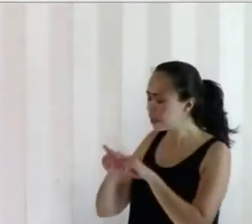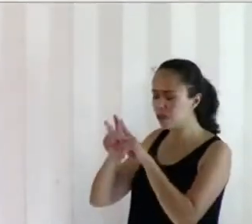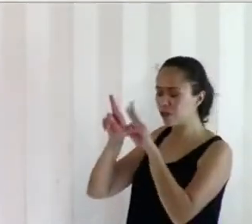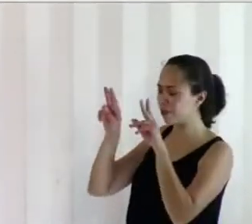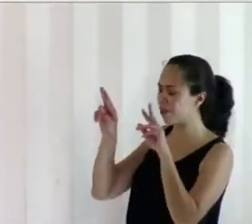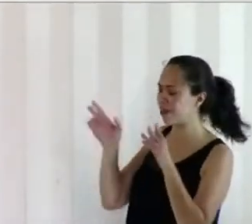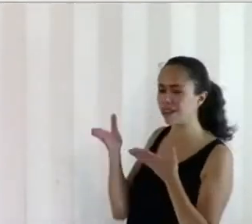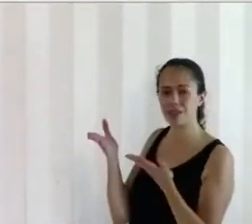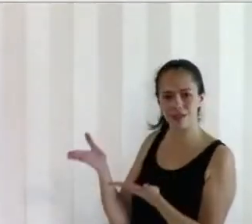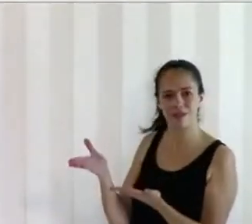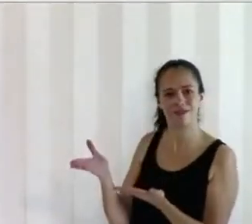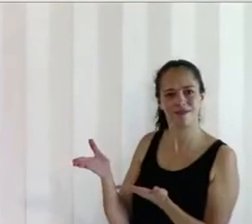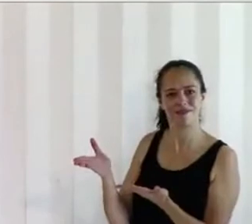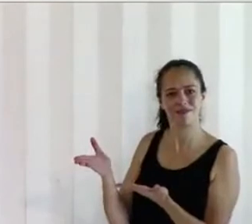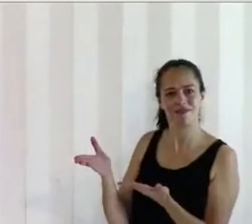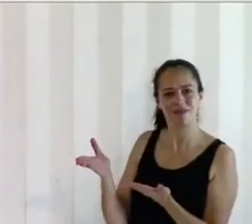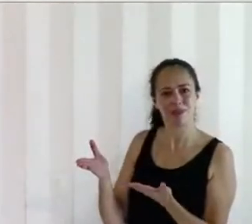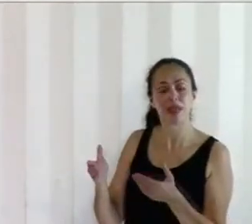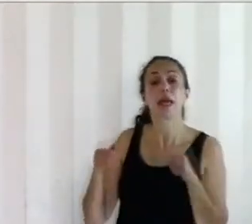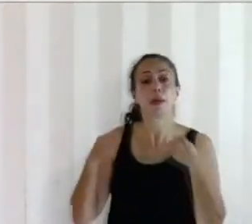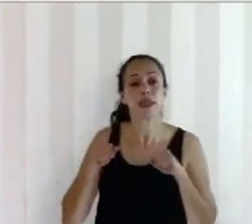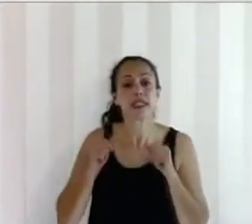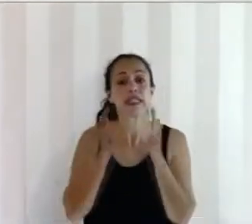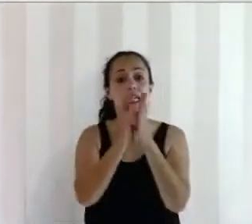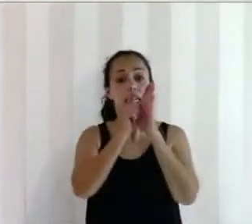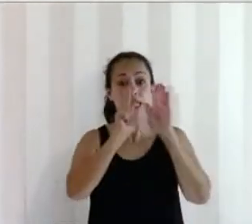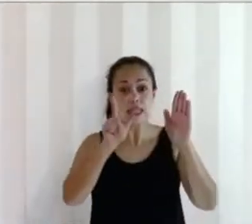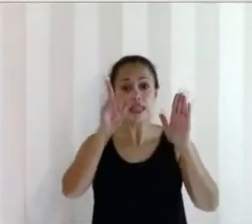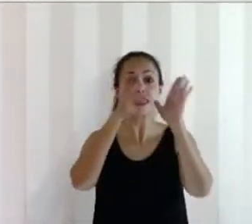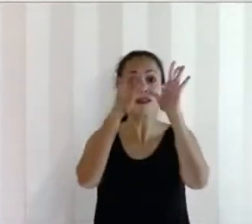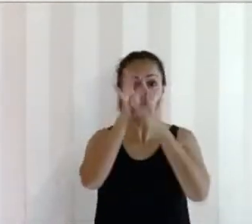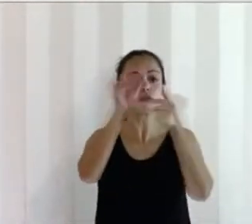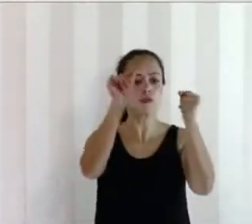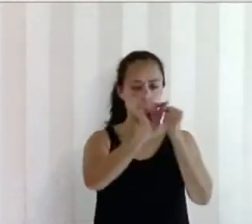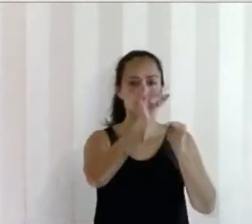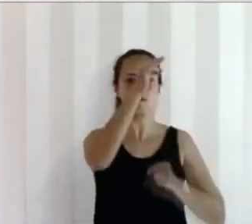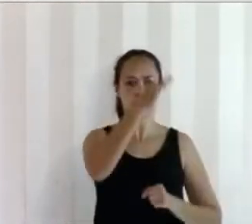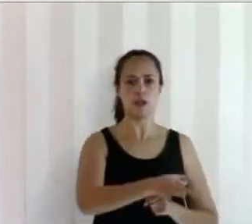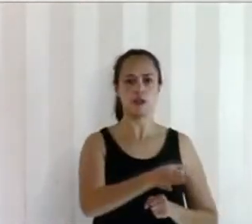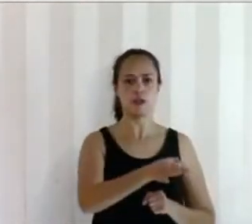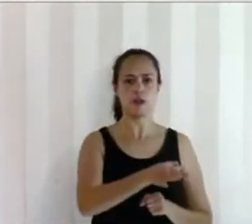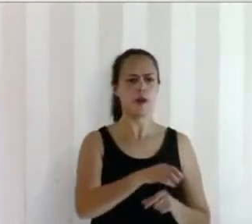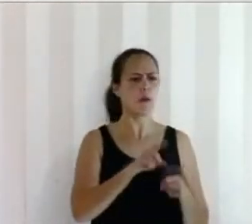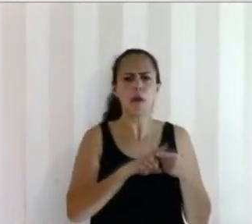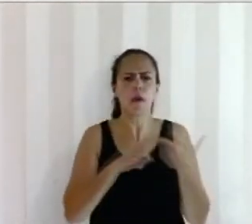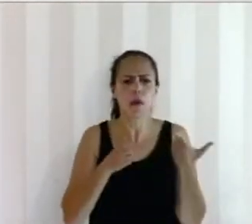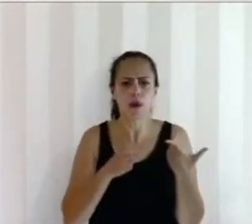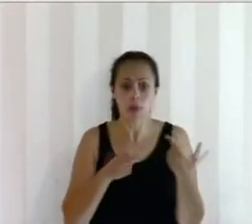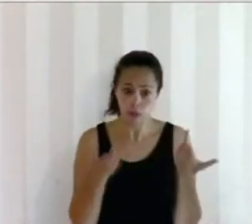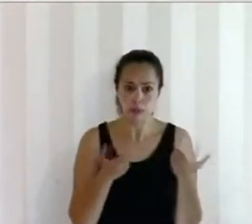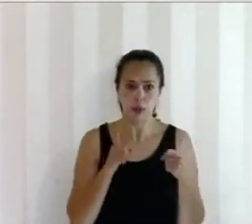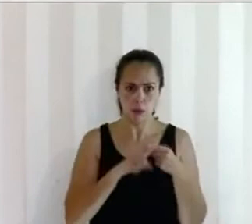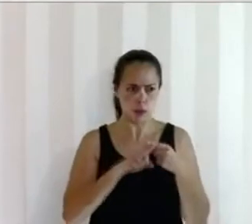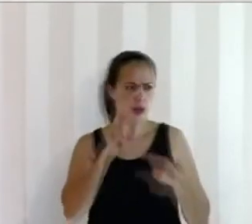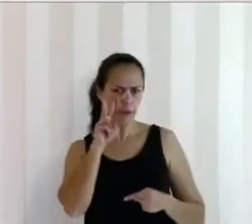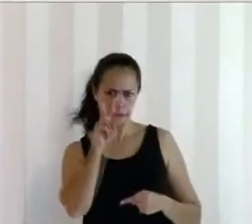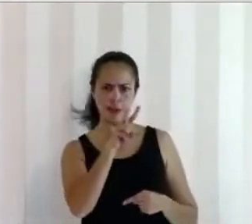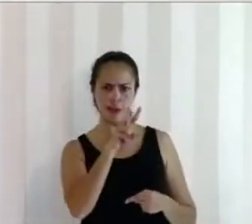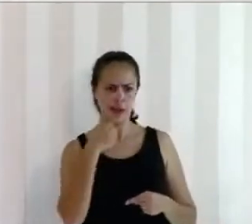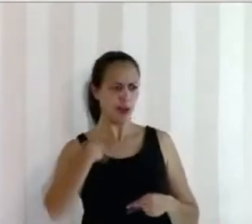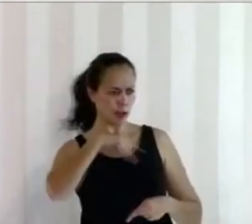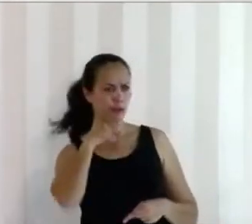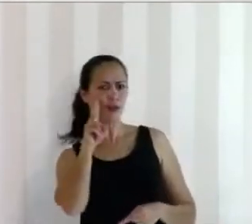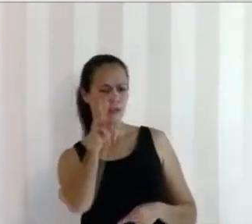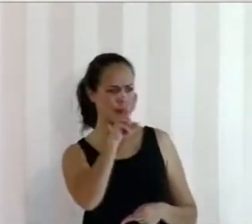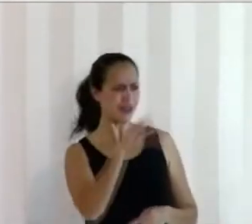a lei, para que nós observássemos o dever. Então, quando ele cumpriu a lei, não foi para que nós abandonássemos o